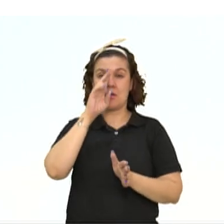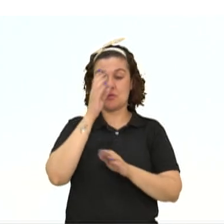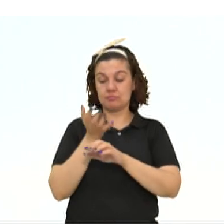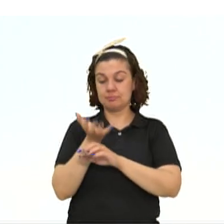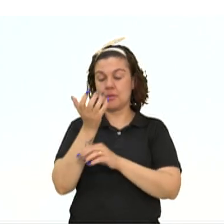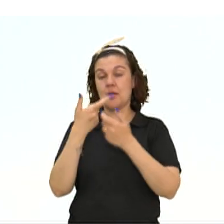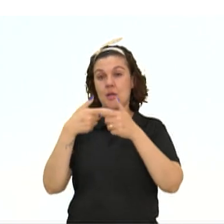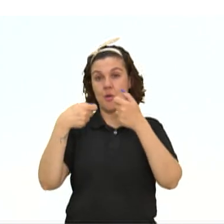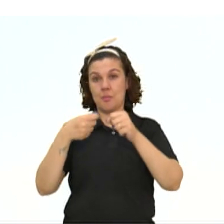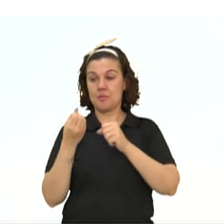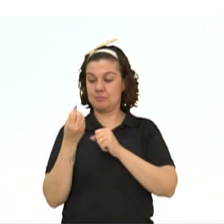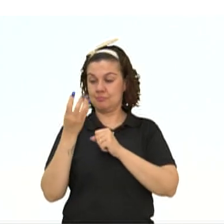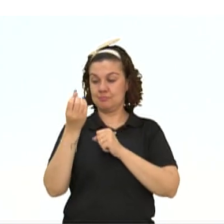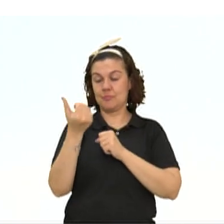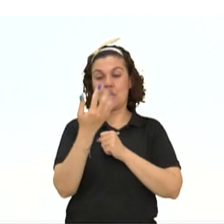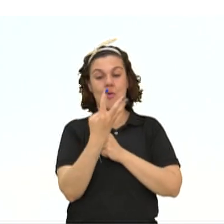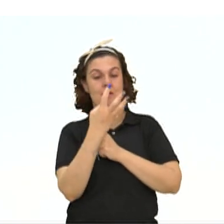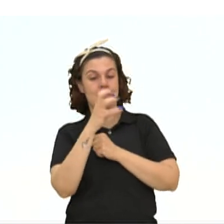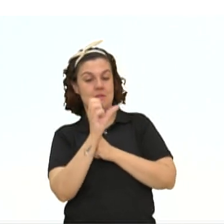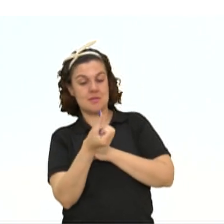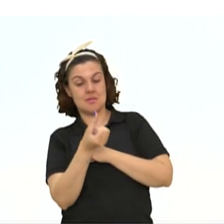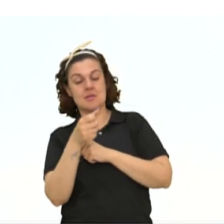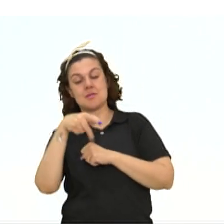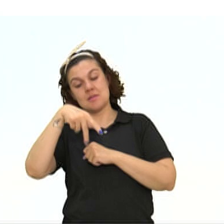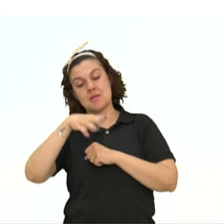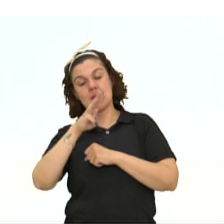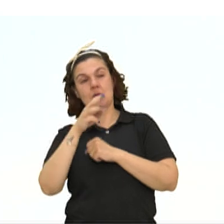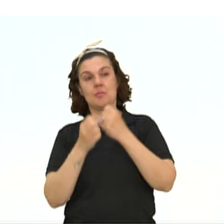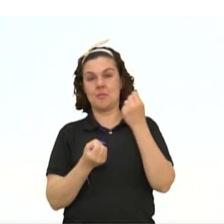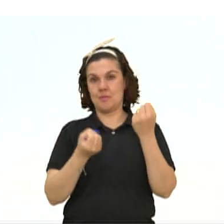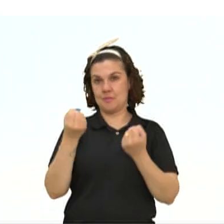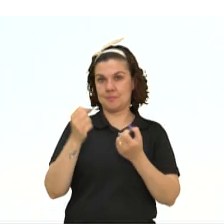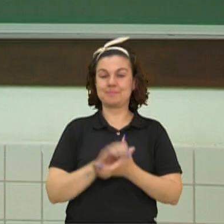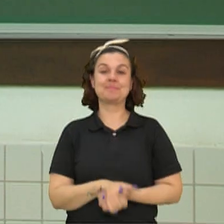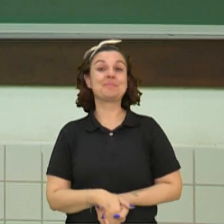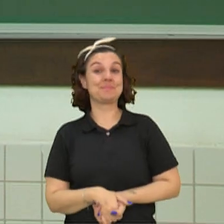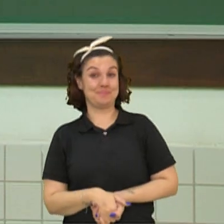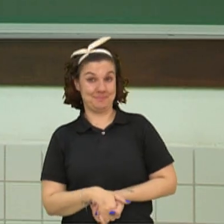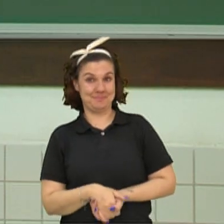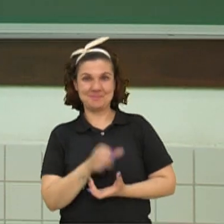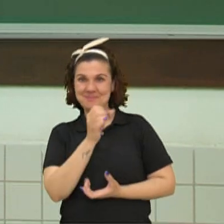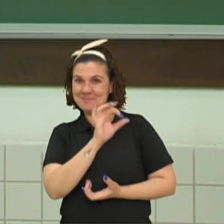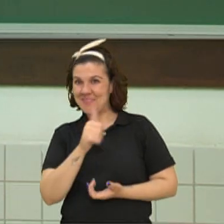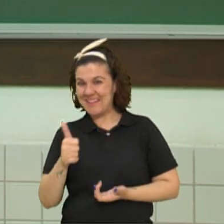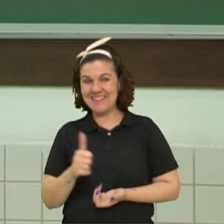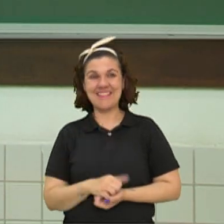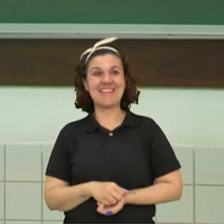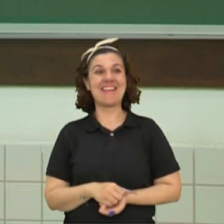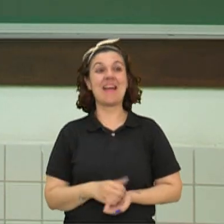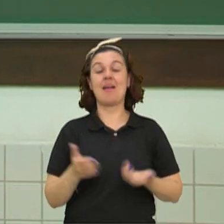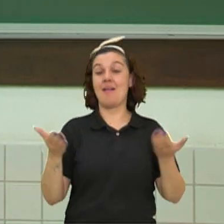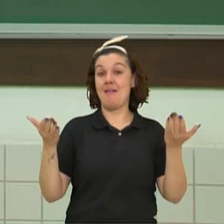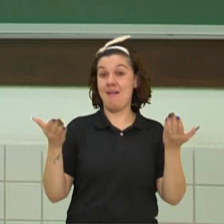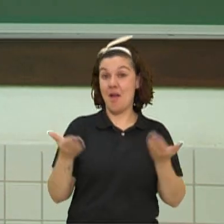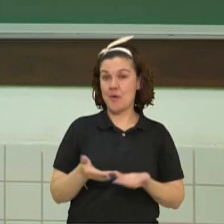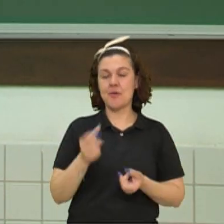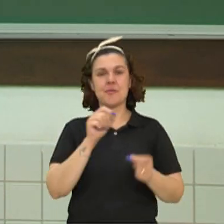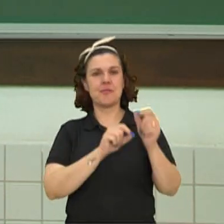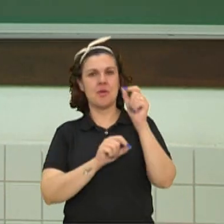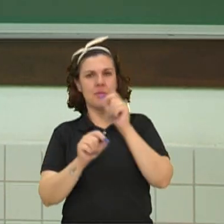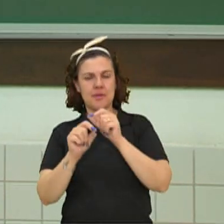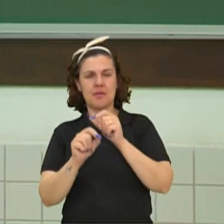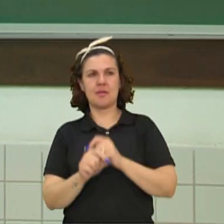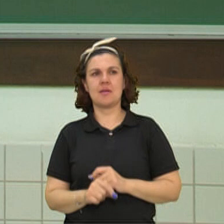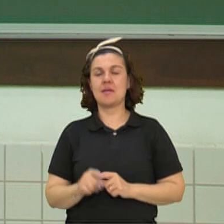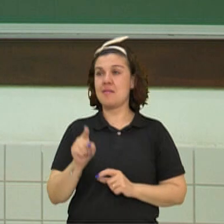eu preciso para percorrer os 46 quilômetros do exercício. Certinho? Vamos então falar um